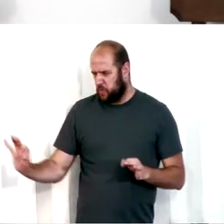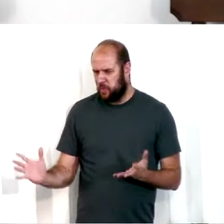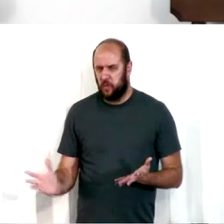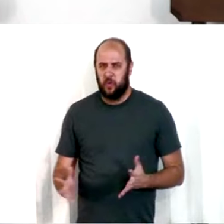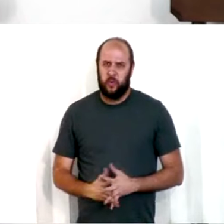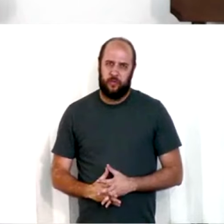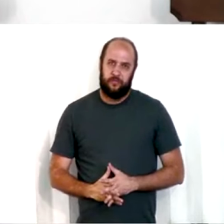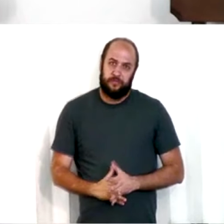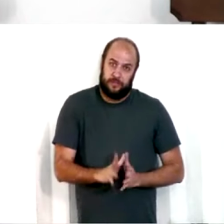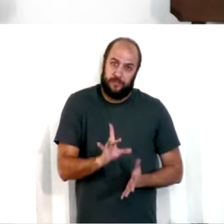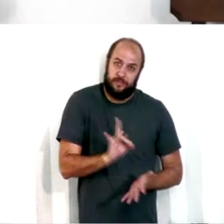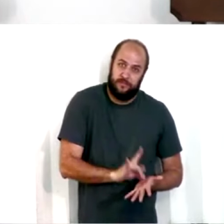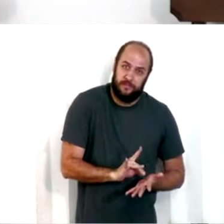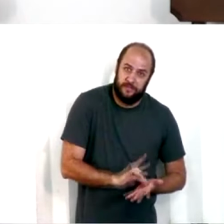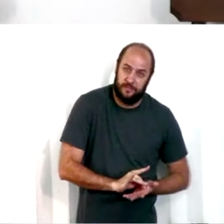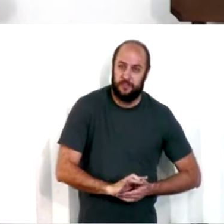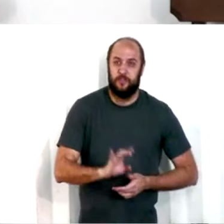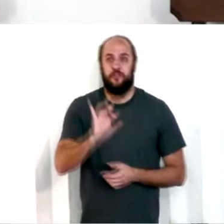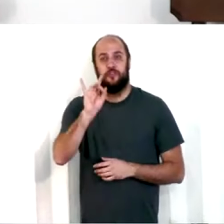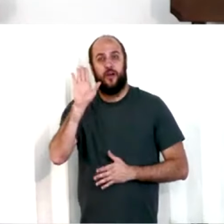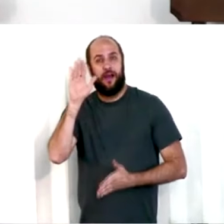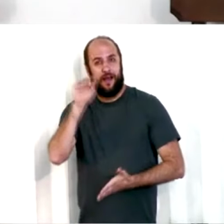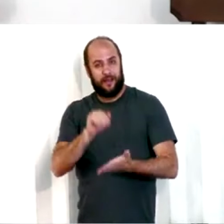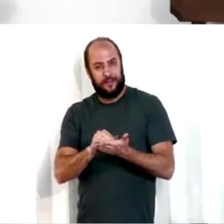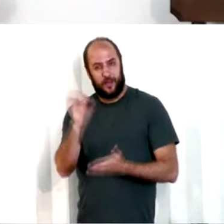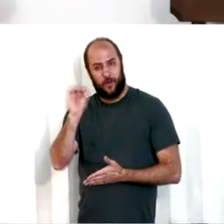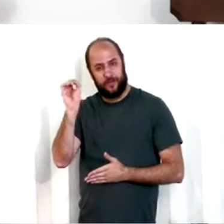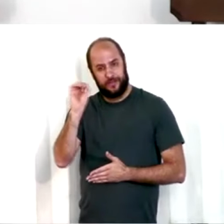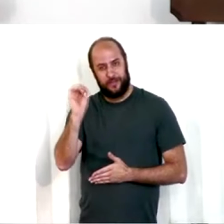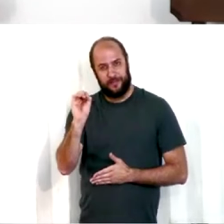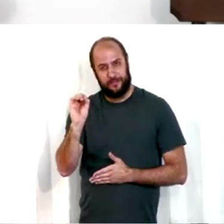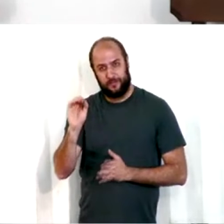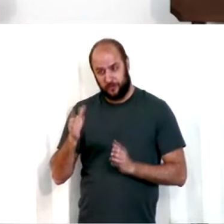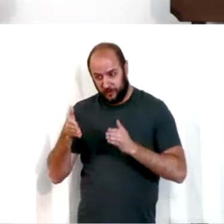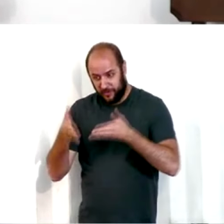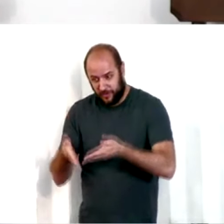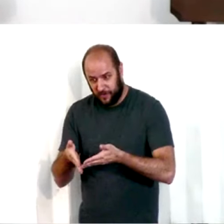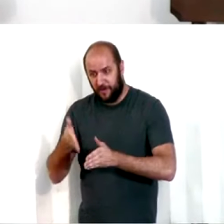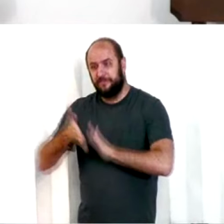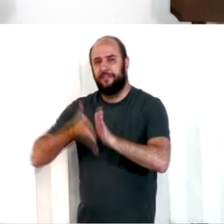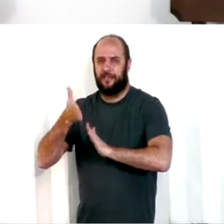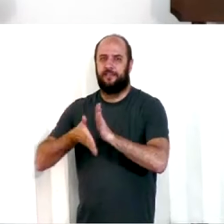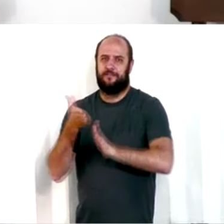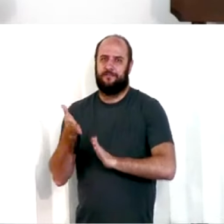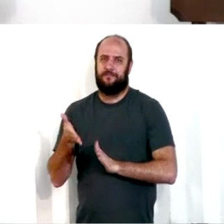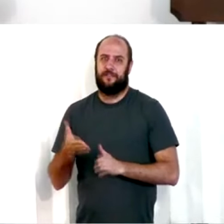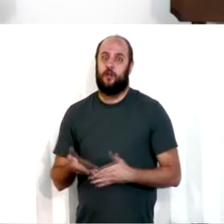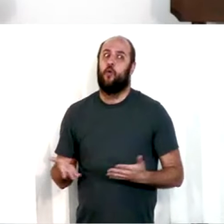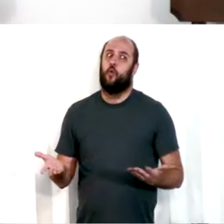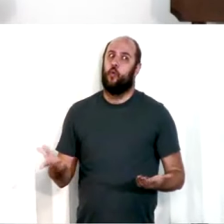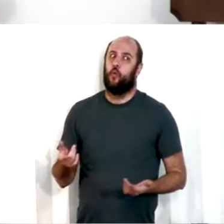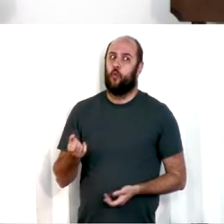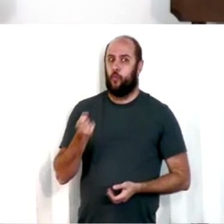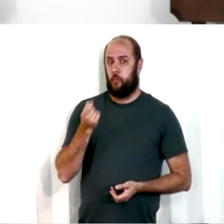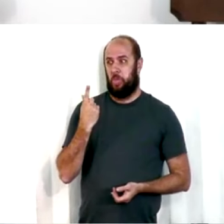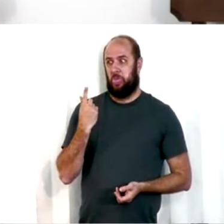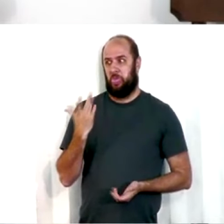não mentir, ele foi a pé só até Osasco. Lá ele pegou um trem para vir até aqui. Melhor, né? Tranquilo.